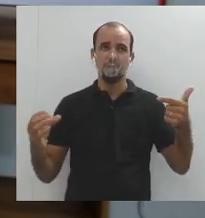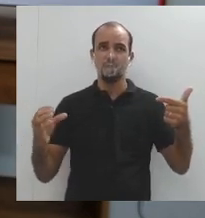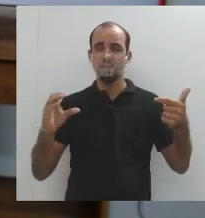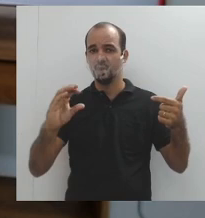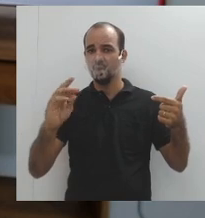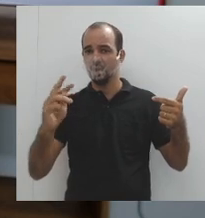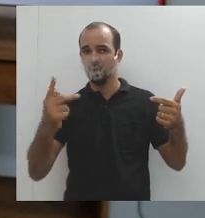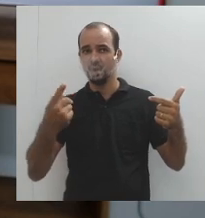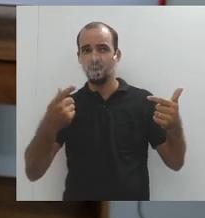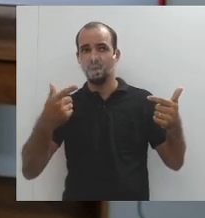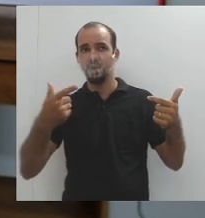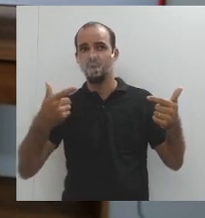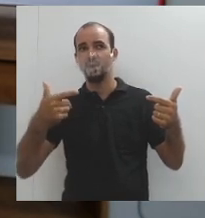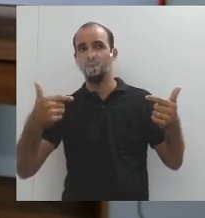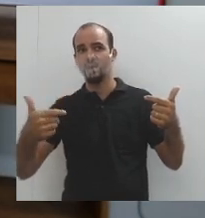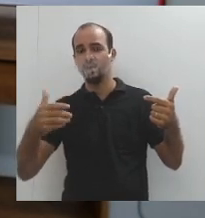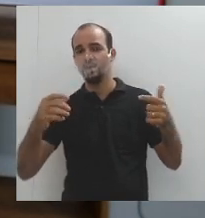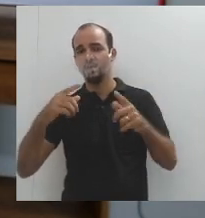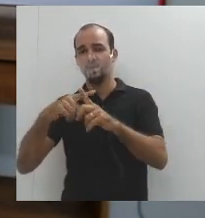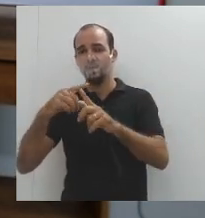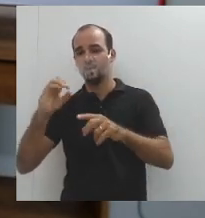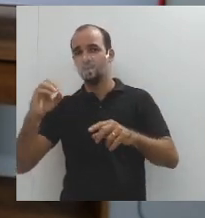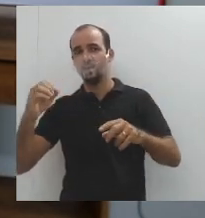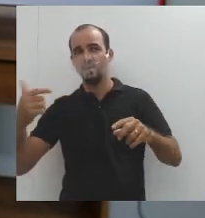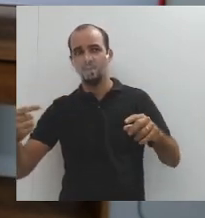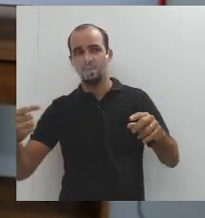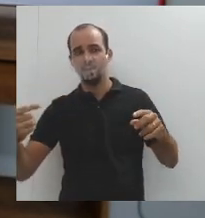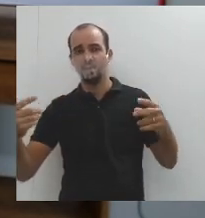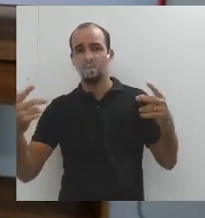mol, e se aqui eu tenho